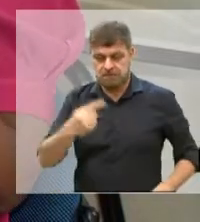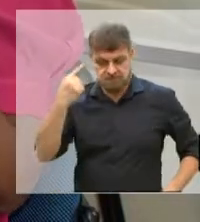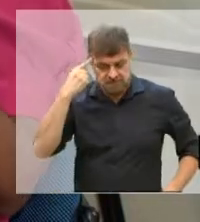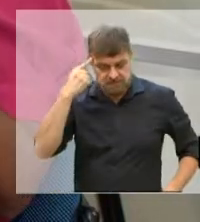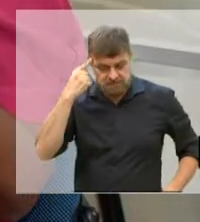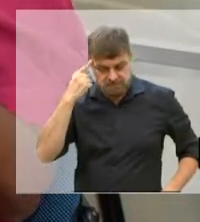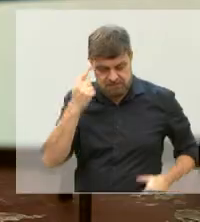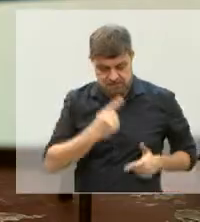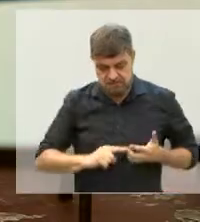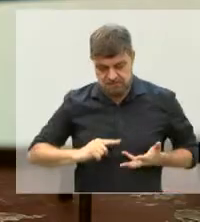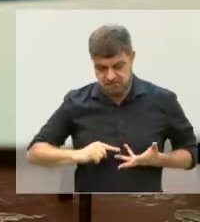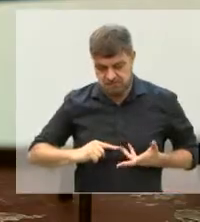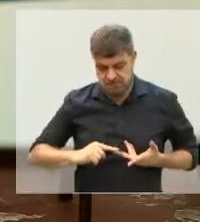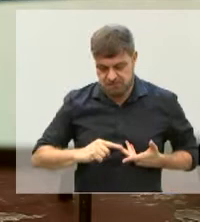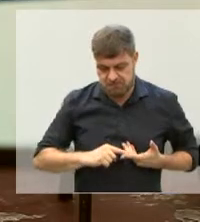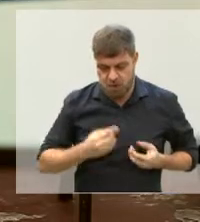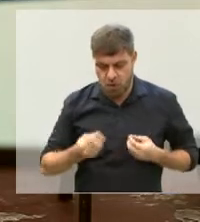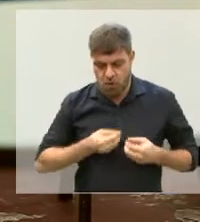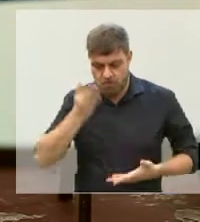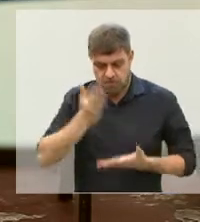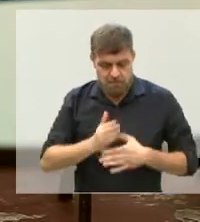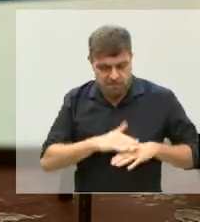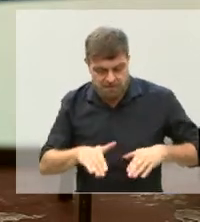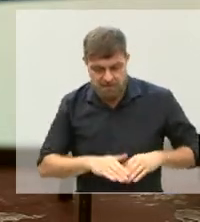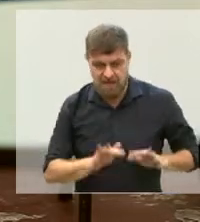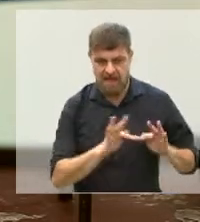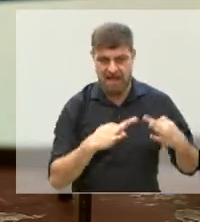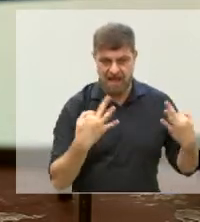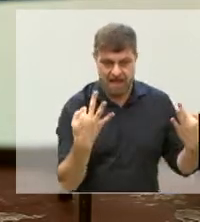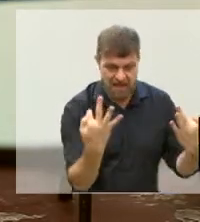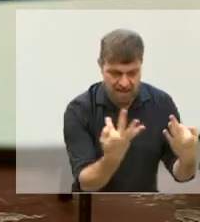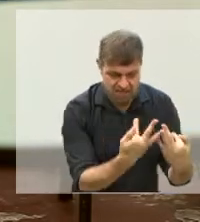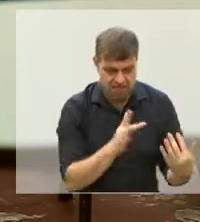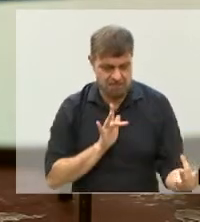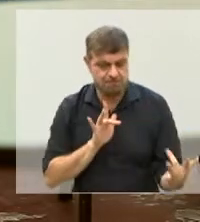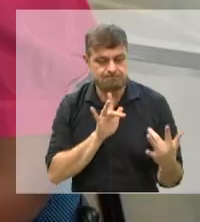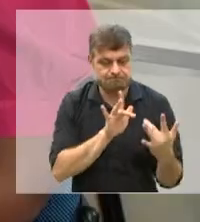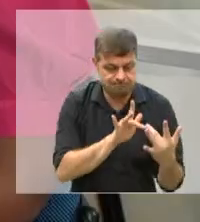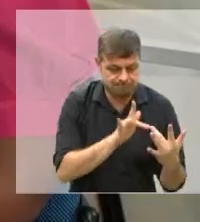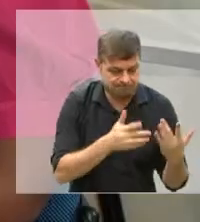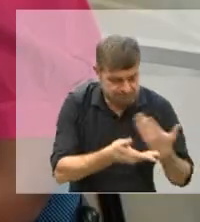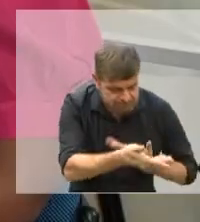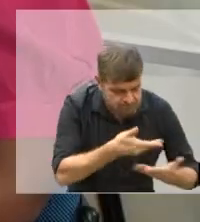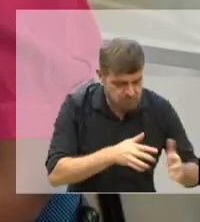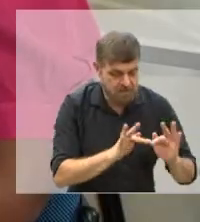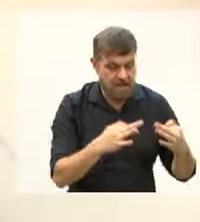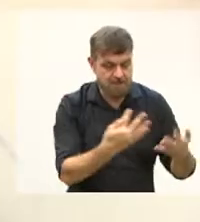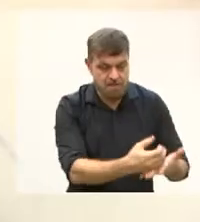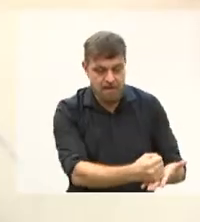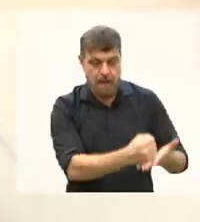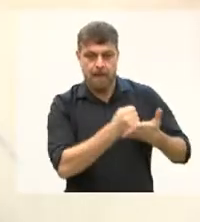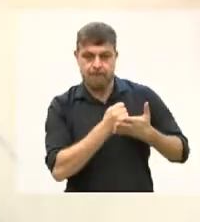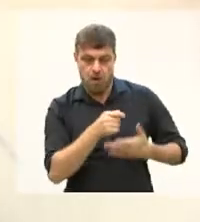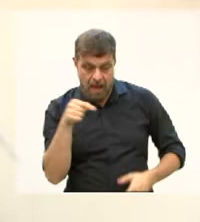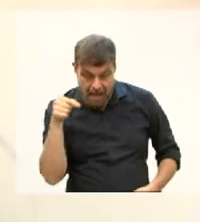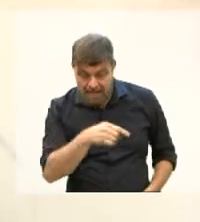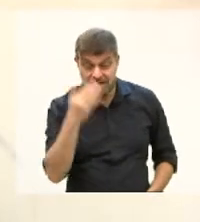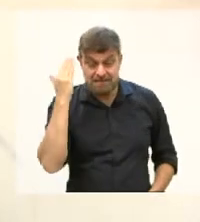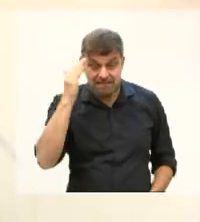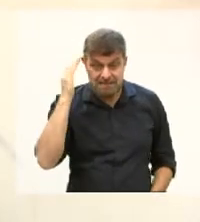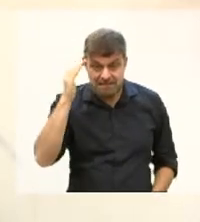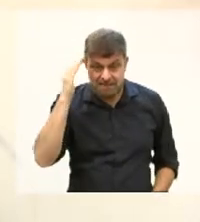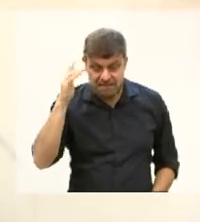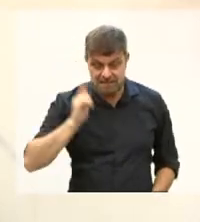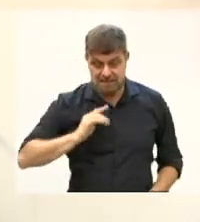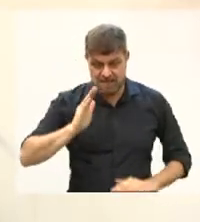arrumando soluções, né? As famílias são solícitas. E a família tem que participar, né? Eles entendem que